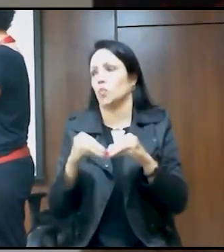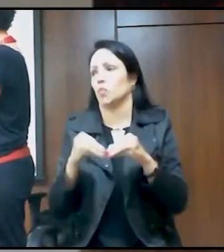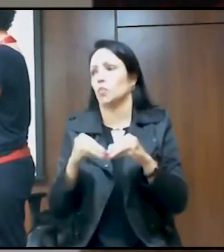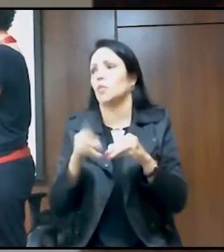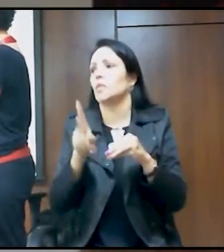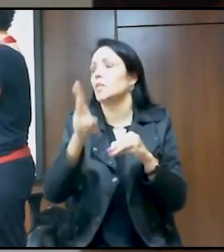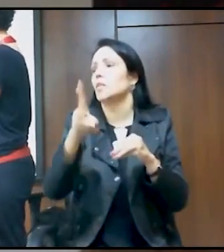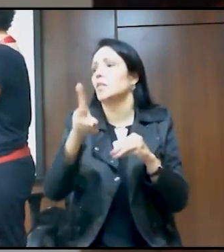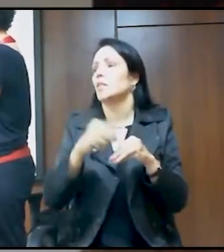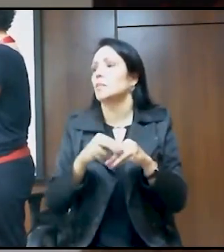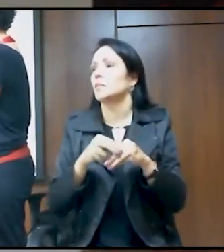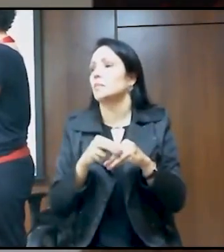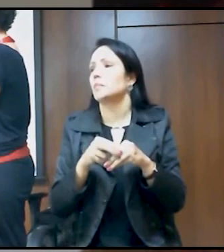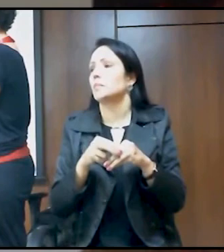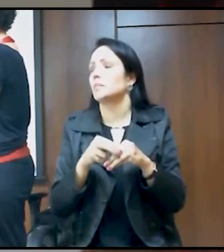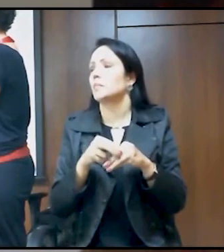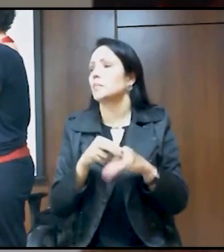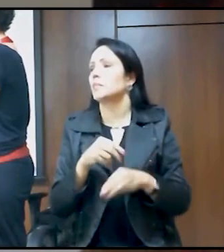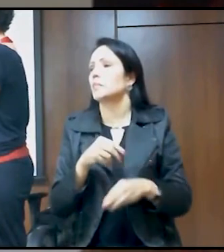continuar